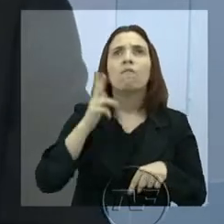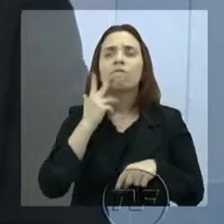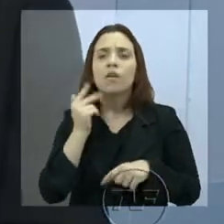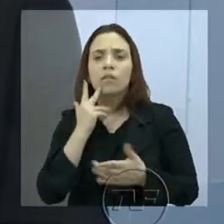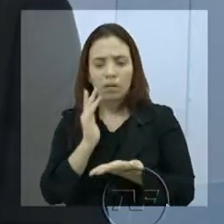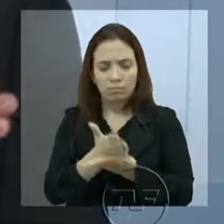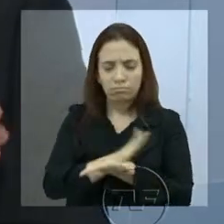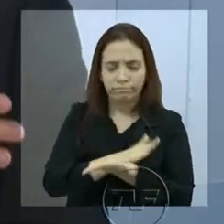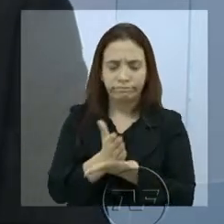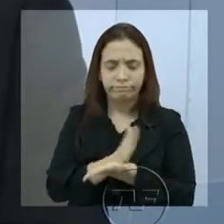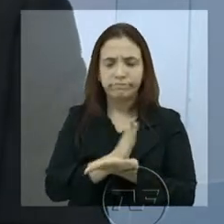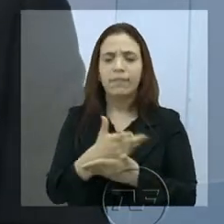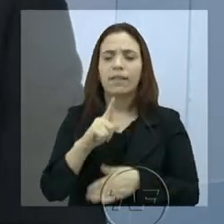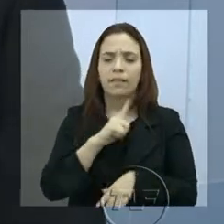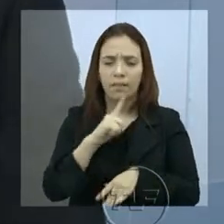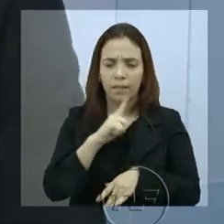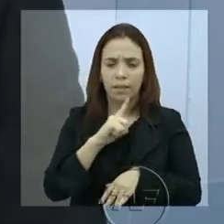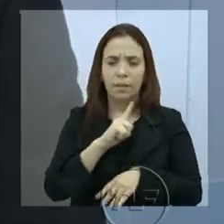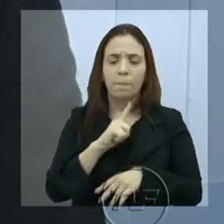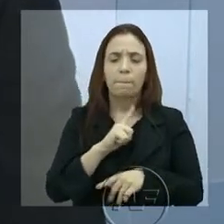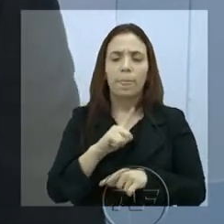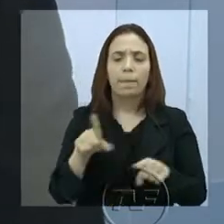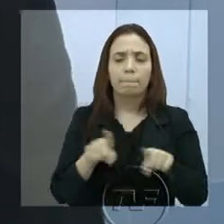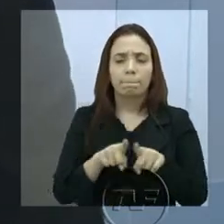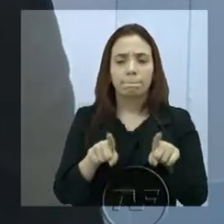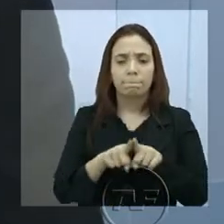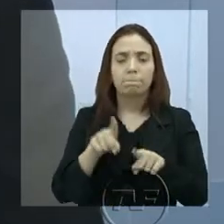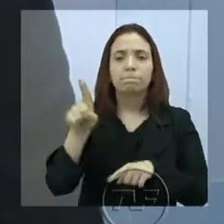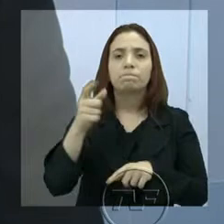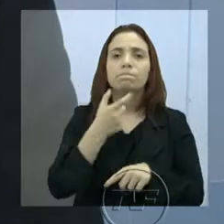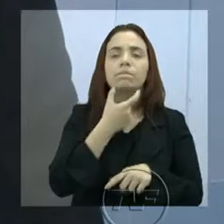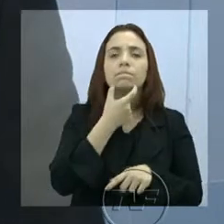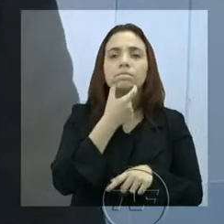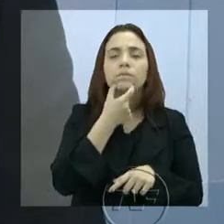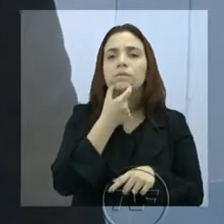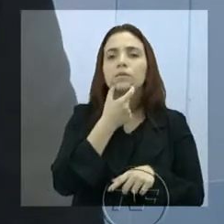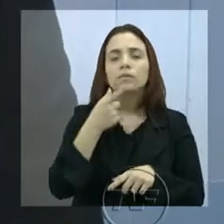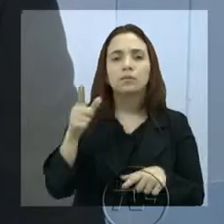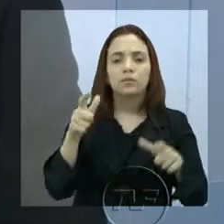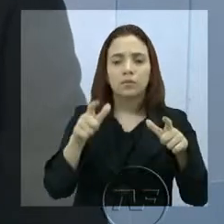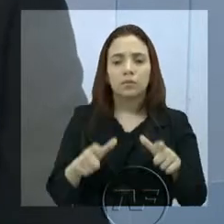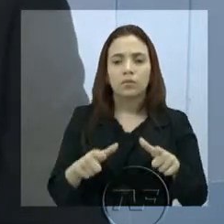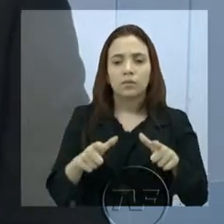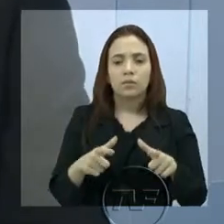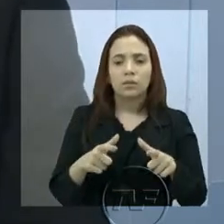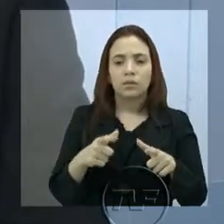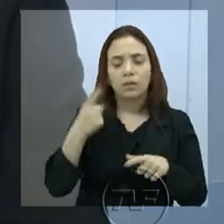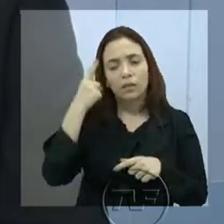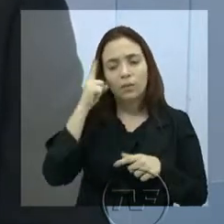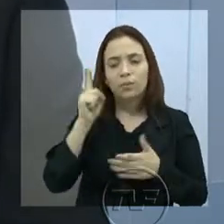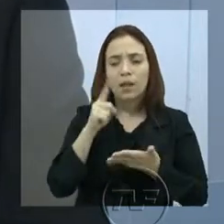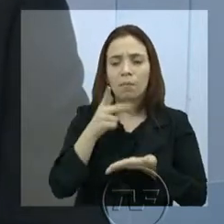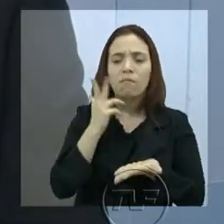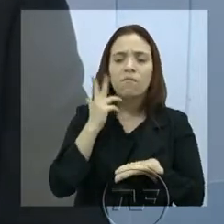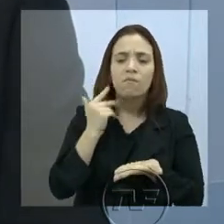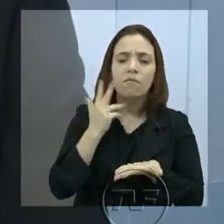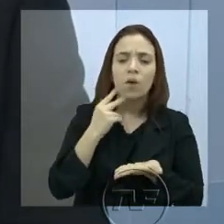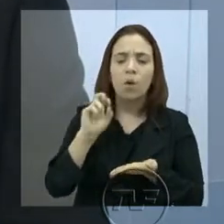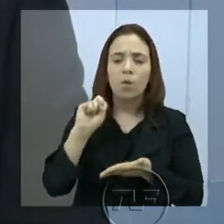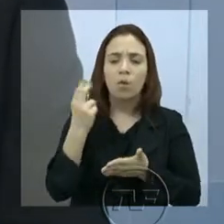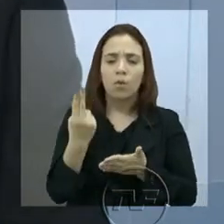Assim também como nós temos, descendo ali para a região de Messejana, locais que não sabem se é Fortaleza ou